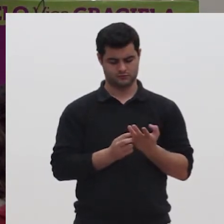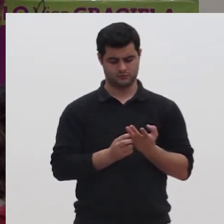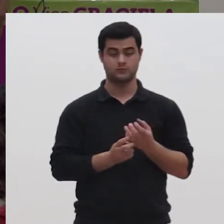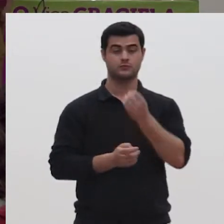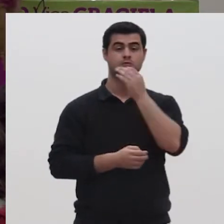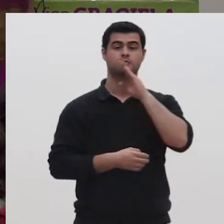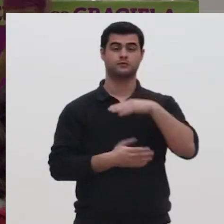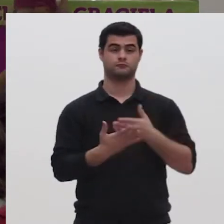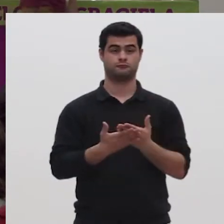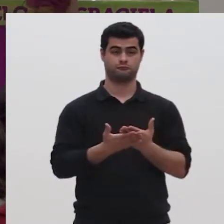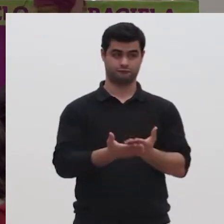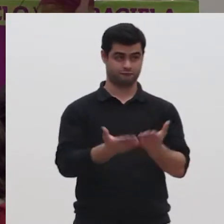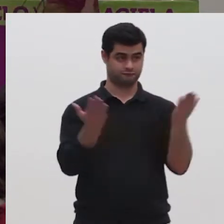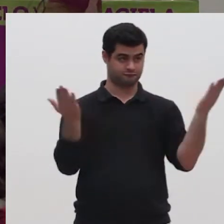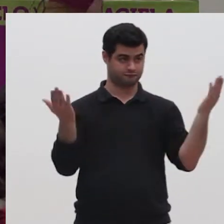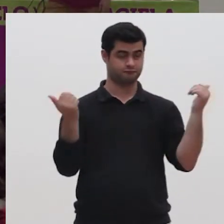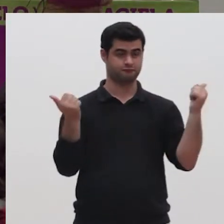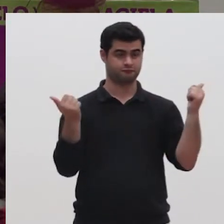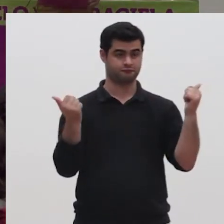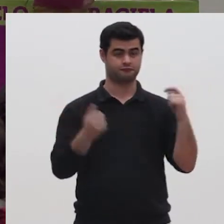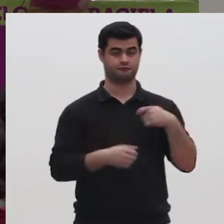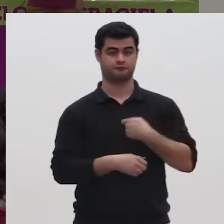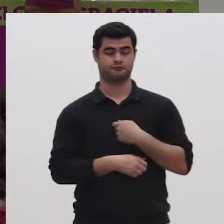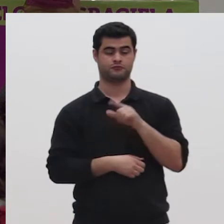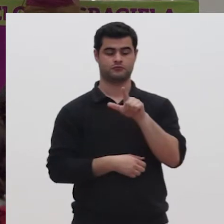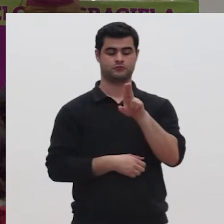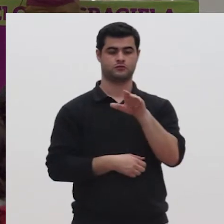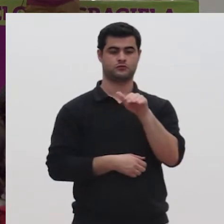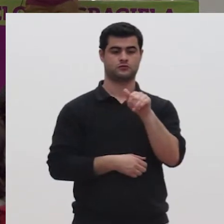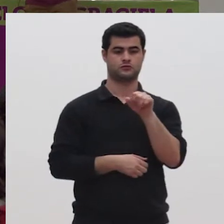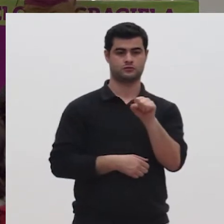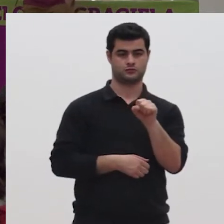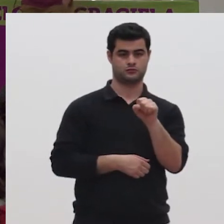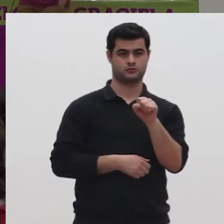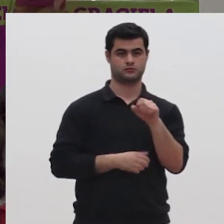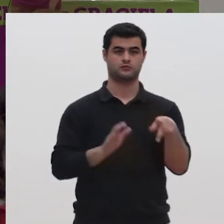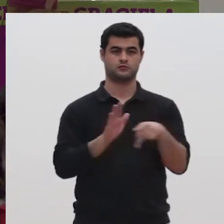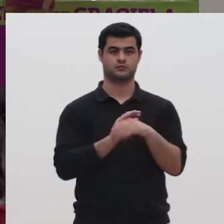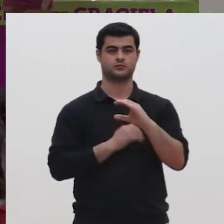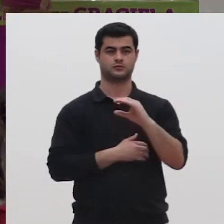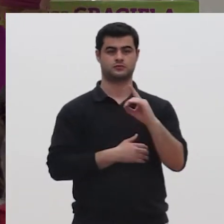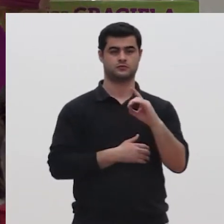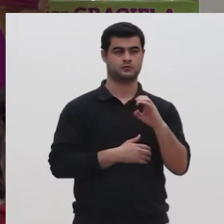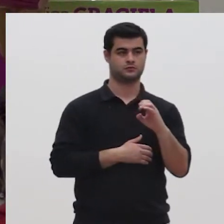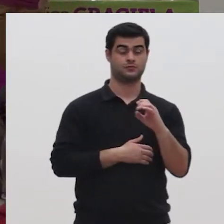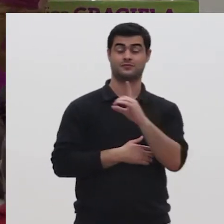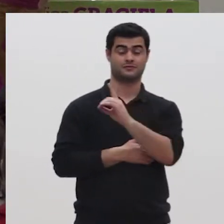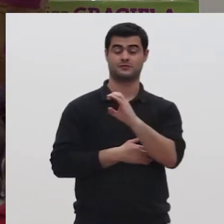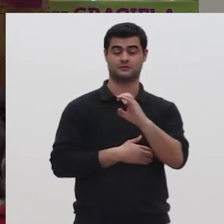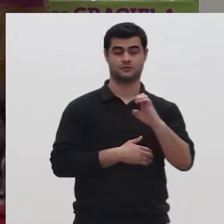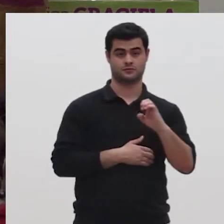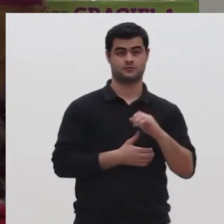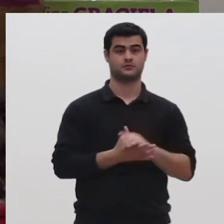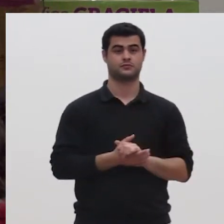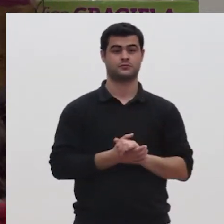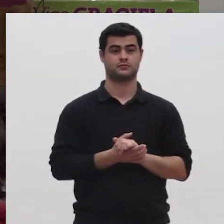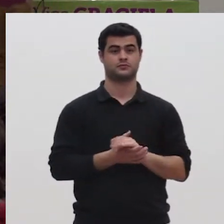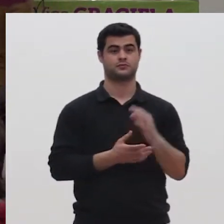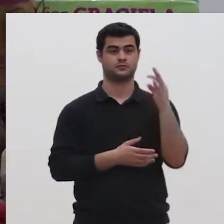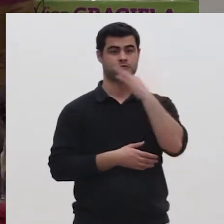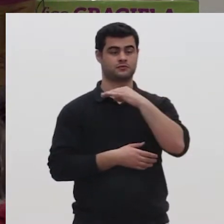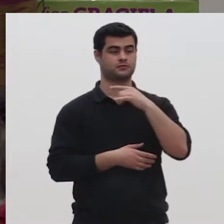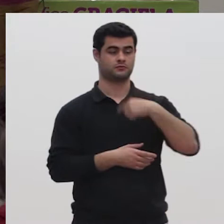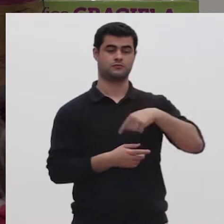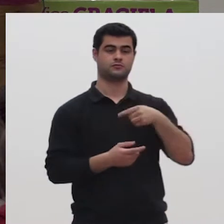Boa tarde a todos e a todas. Eu sou o Lucas, do Diretório Central Estudantil. Estou representando a gestão Nós Não Vamos Pagar Nada. Também